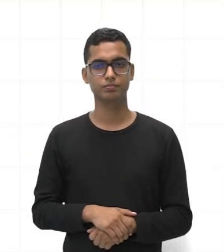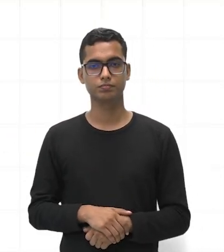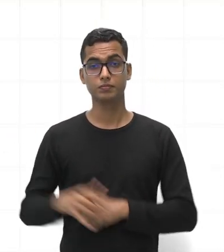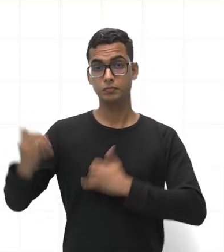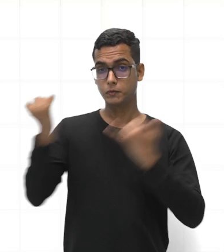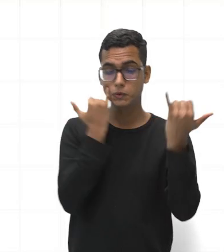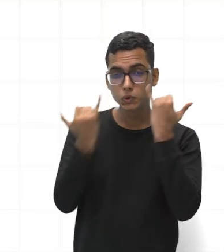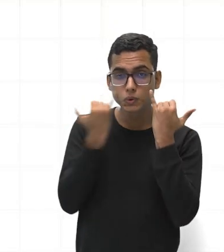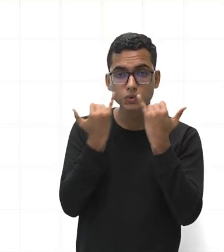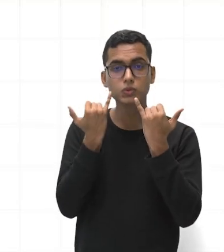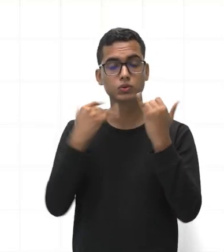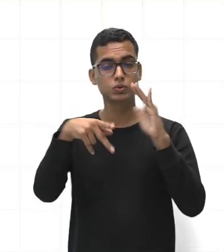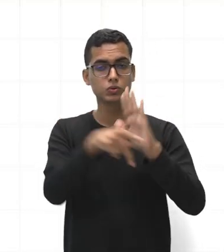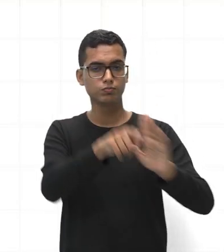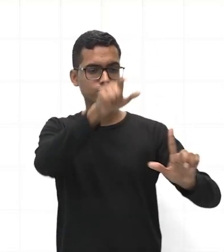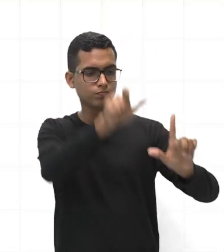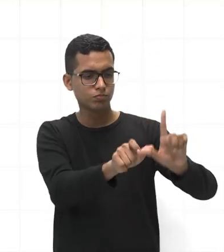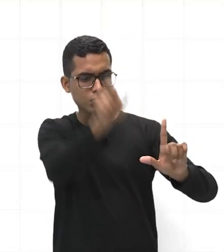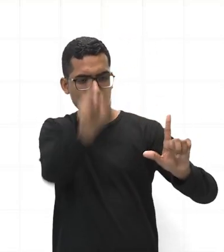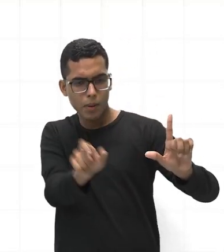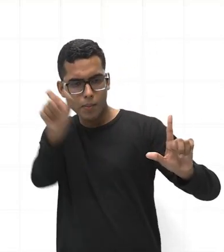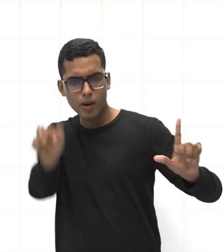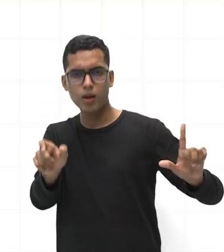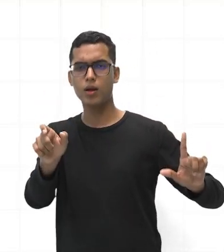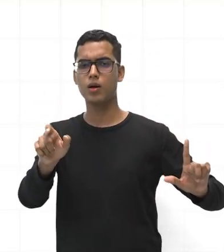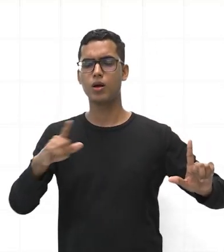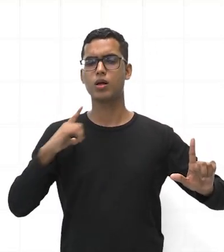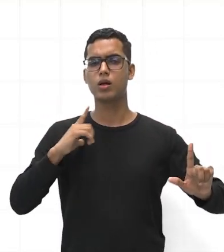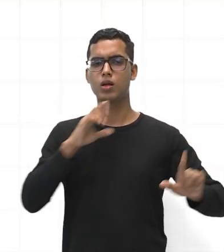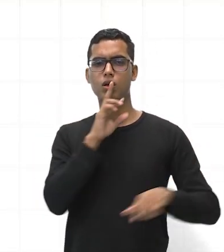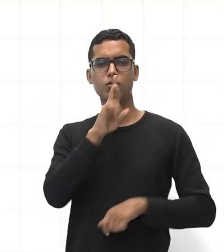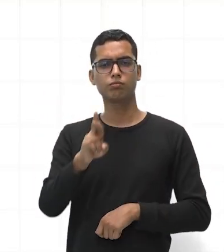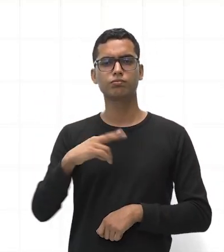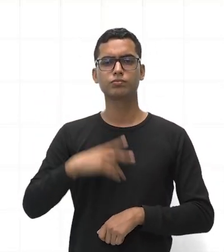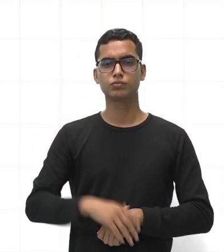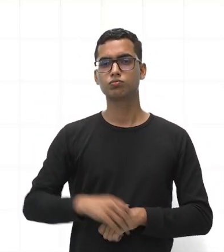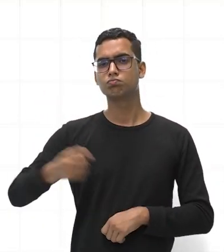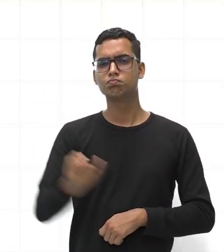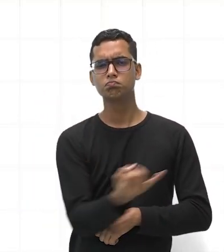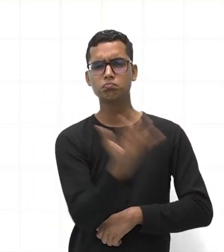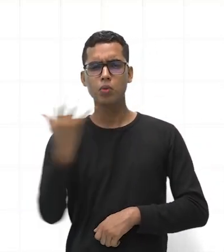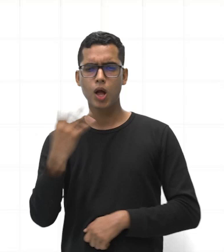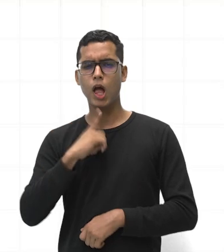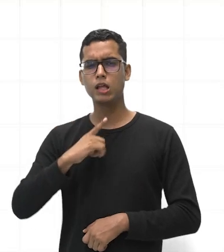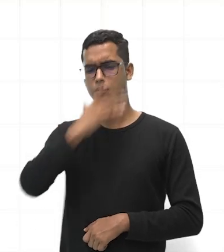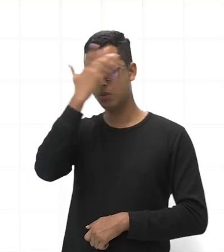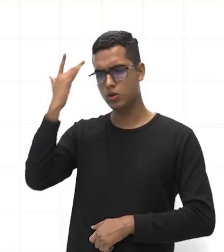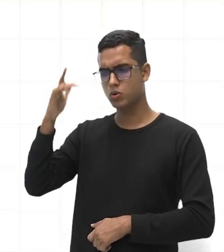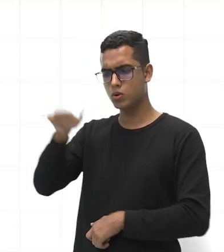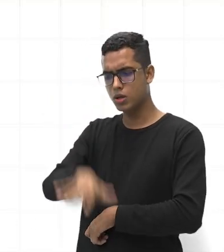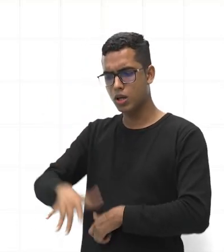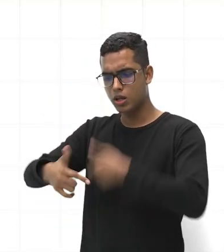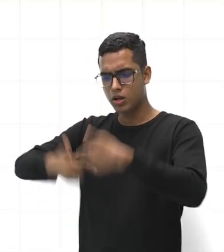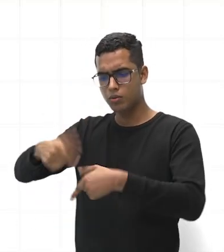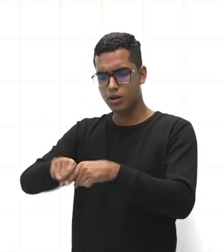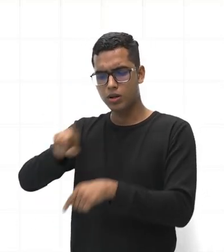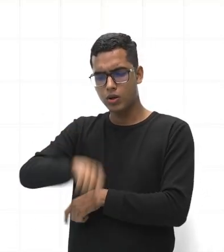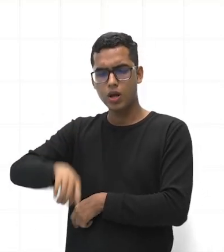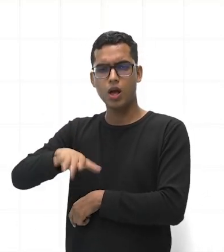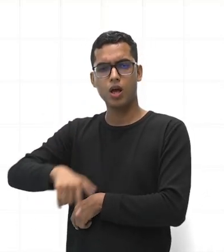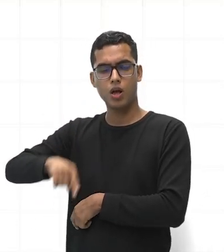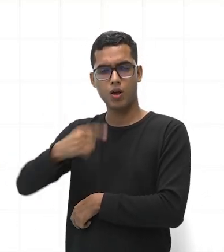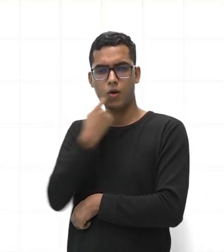nas informações do gráfico, responda, letra A, quantos pescadores foram entrevistados? Letra B,